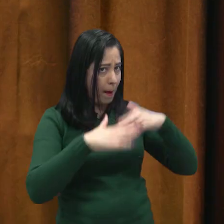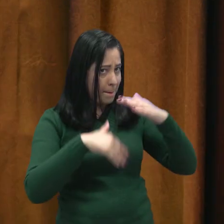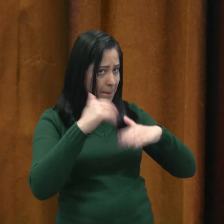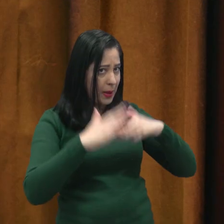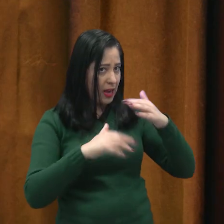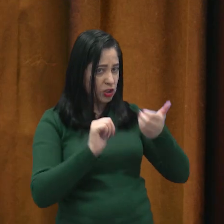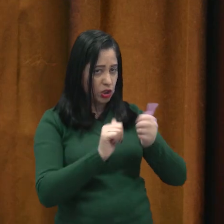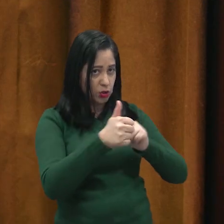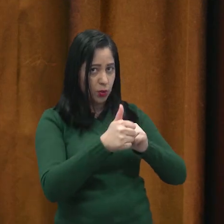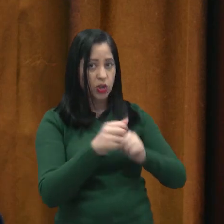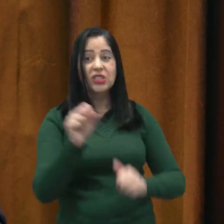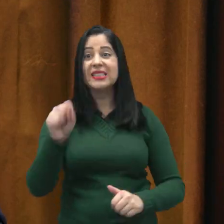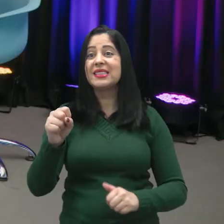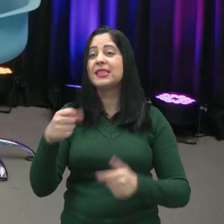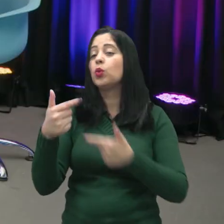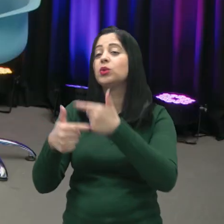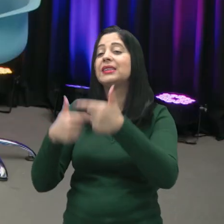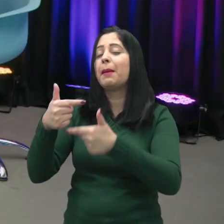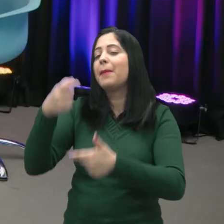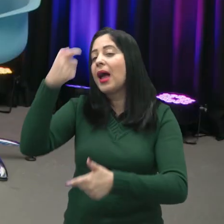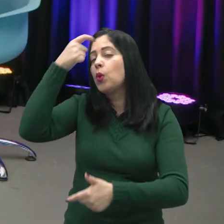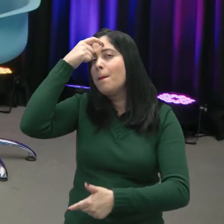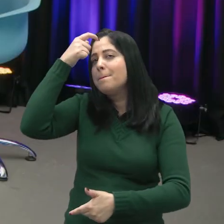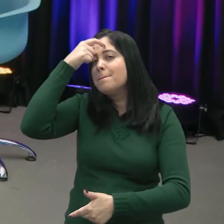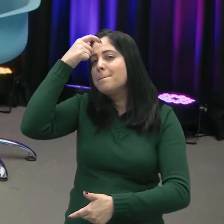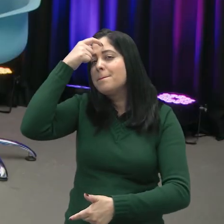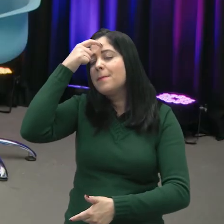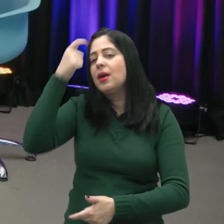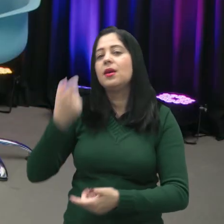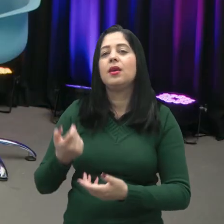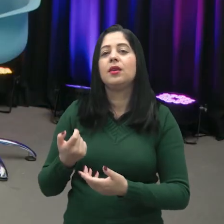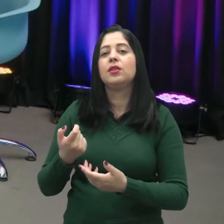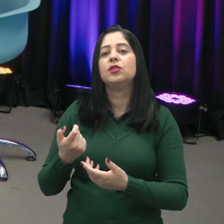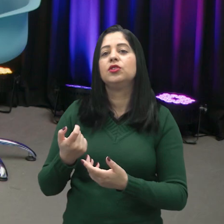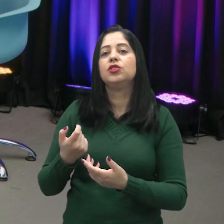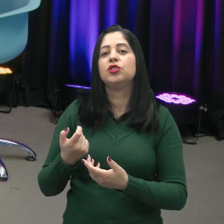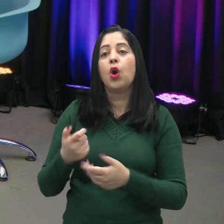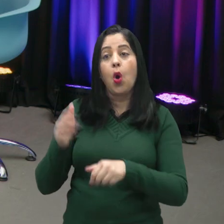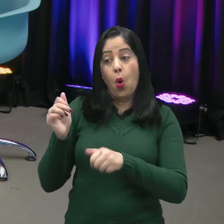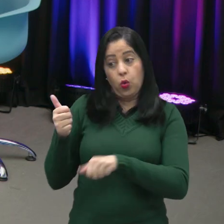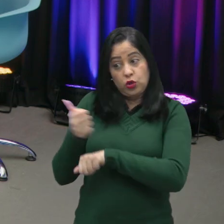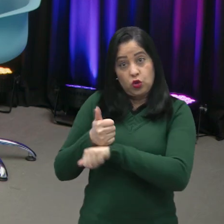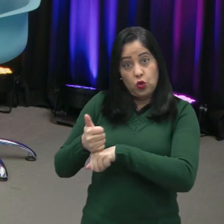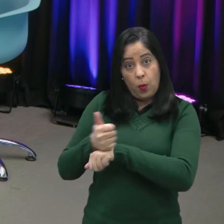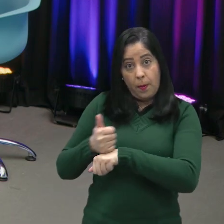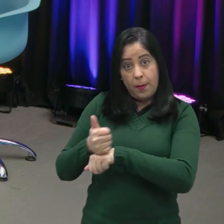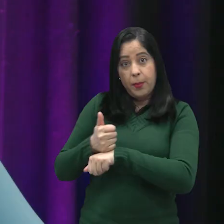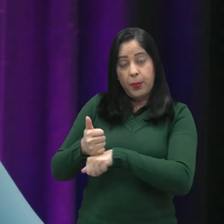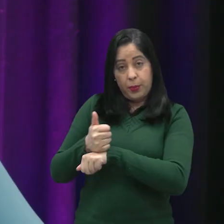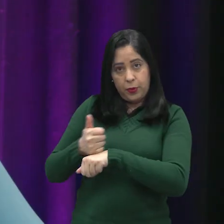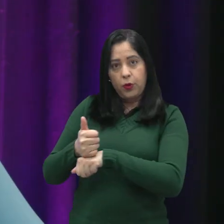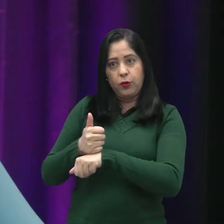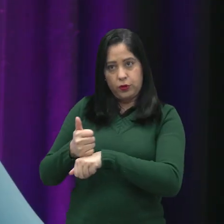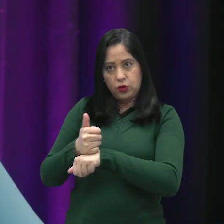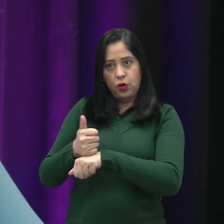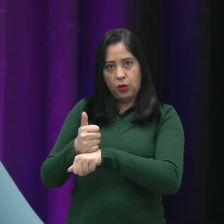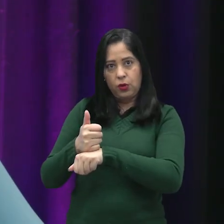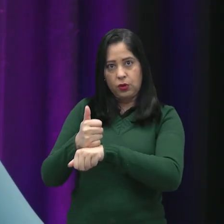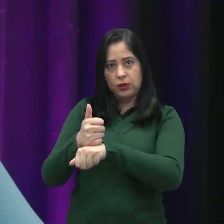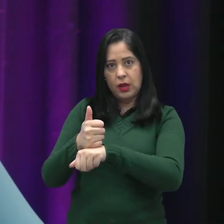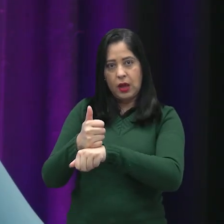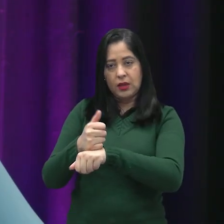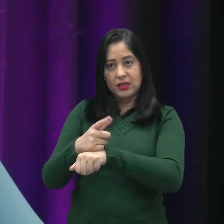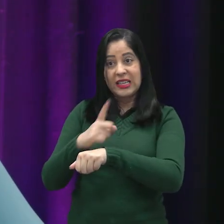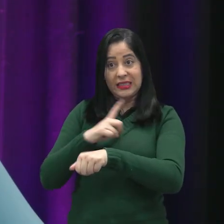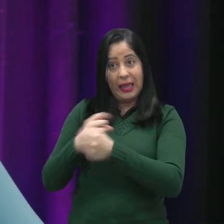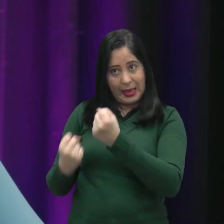prática esportiva. Isso, o trabalho mental, como que é feito dentro da prática esportiva? Os profissionais que estão atuando no alto rendimento, eles também